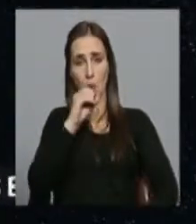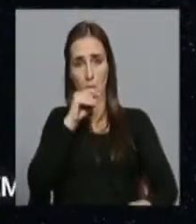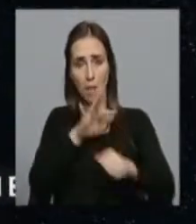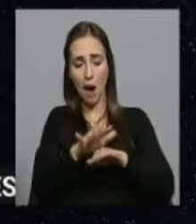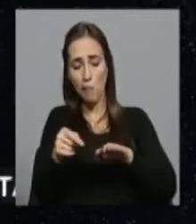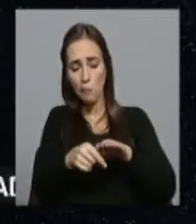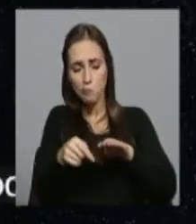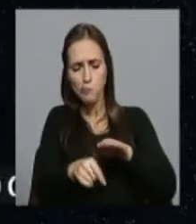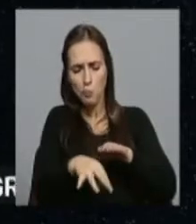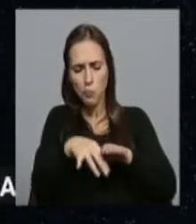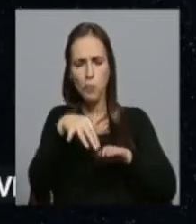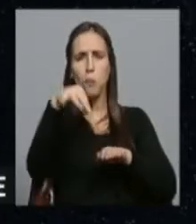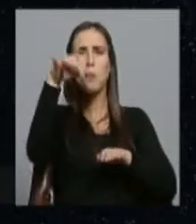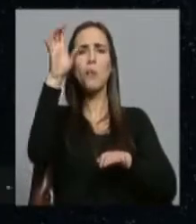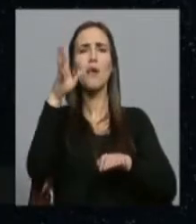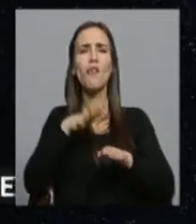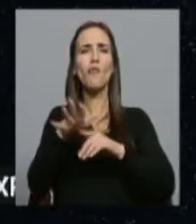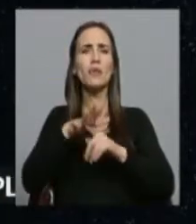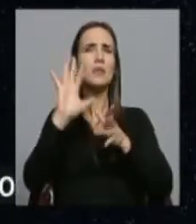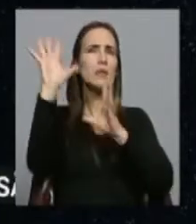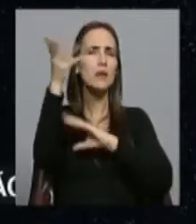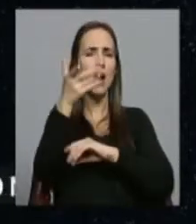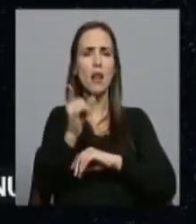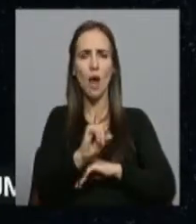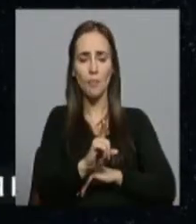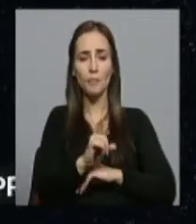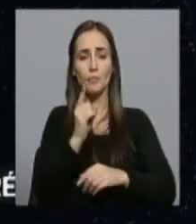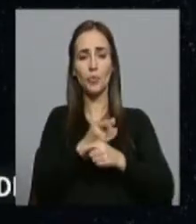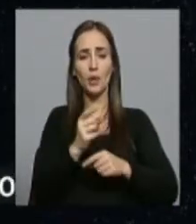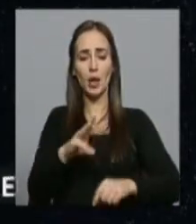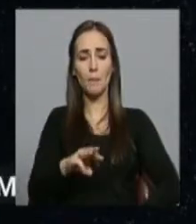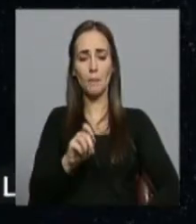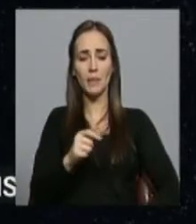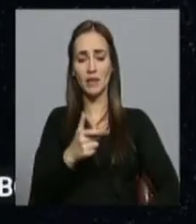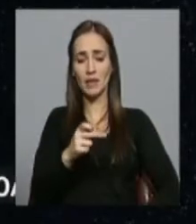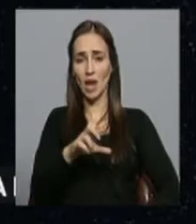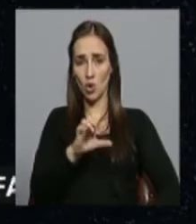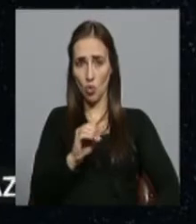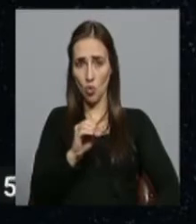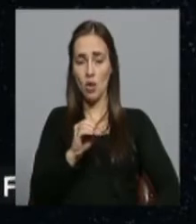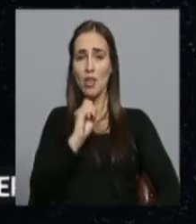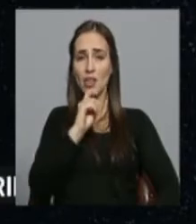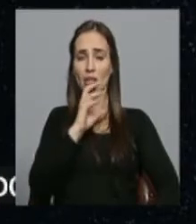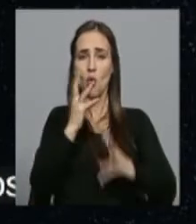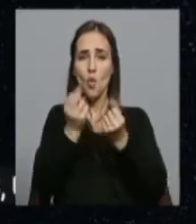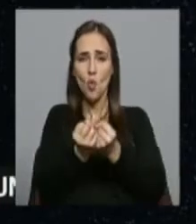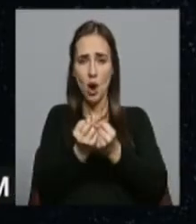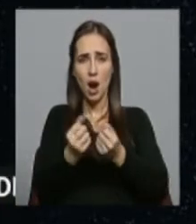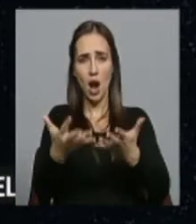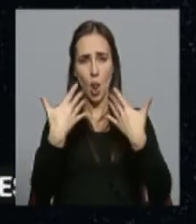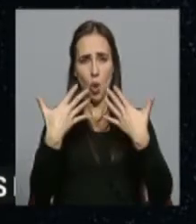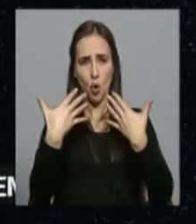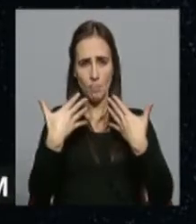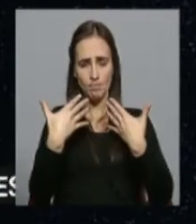na nossa atmosfera. É que o metano é muito mais eficaz do que o dióxido de carbono a prender o calor. E uma das grandes preocupações são